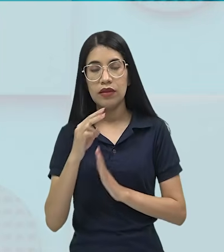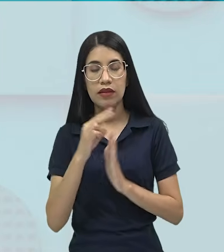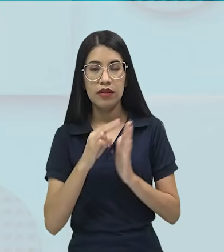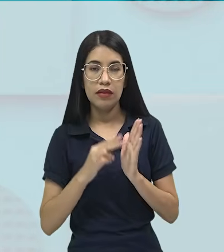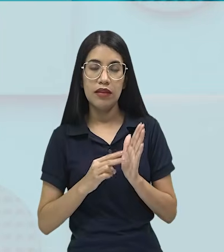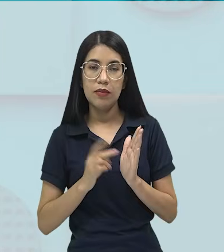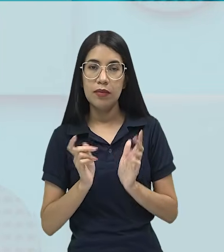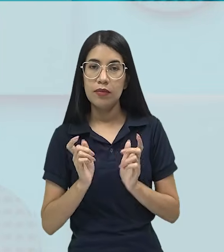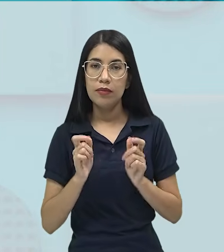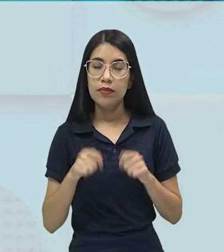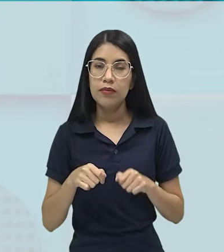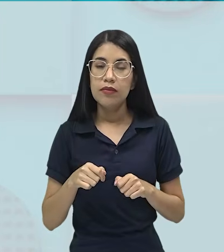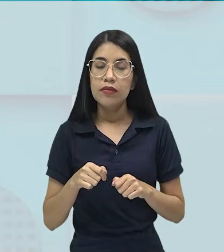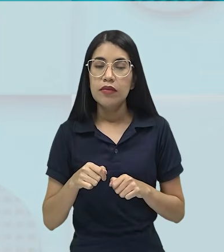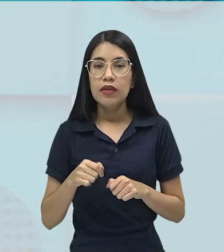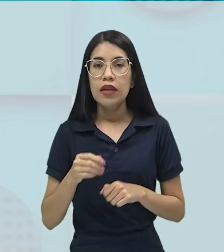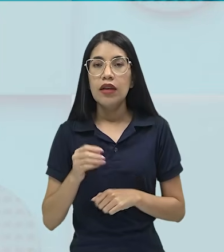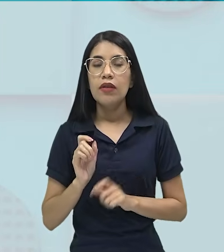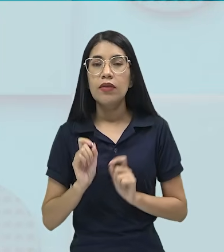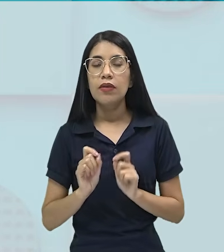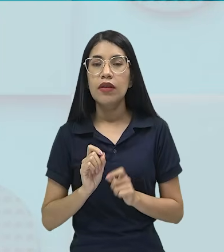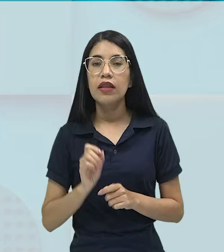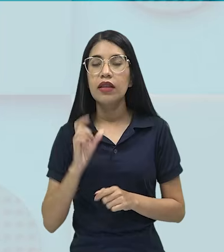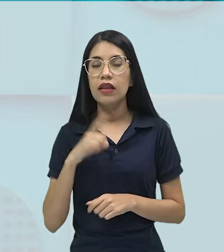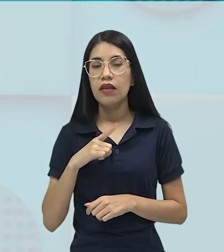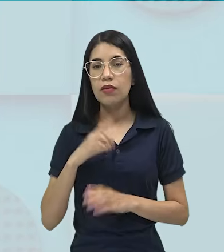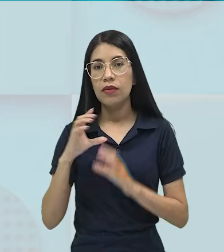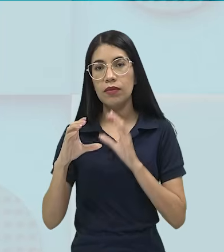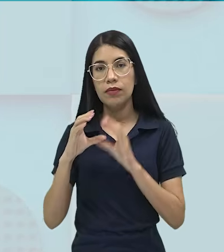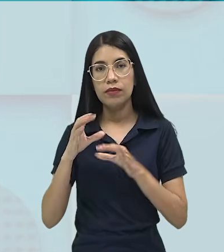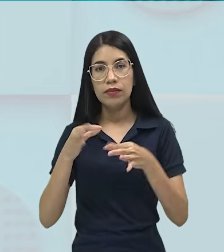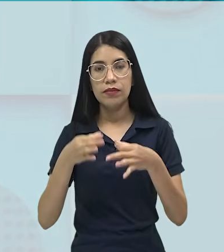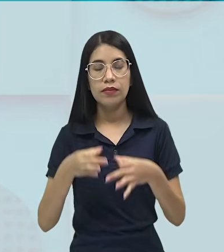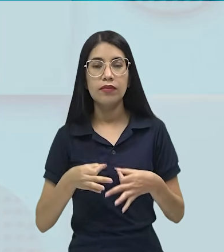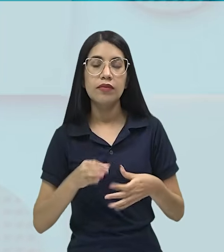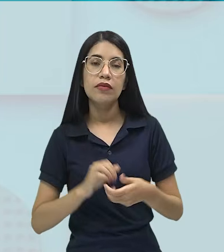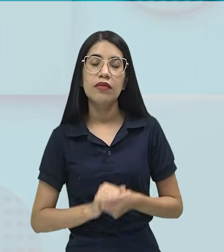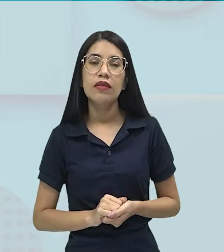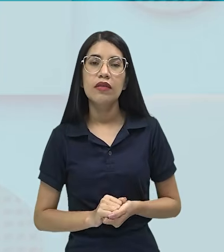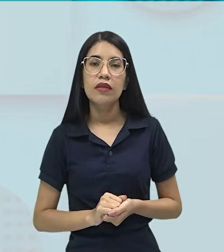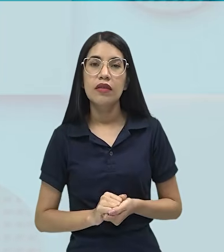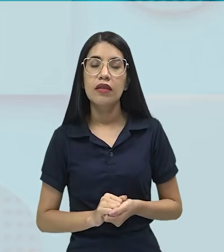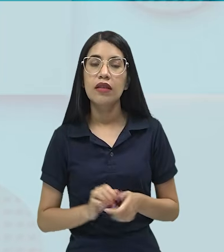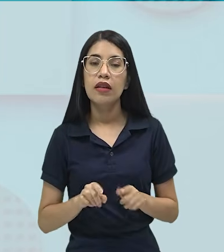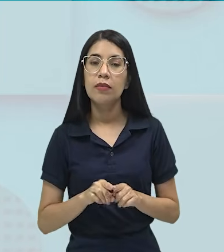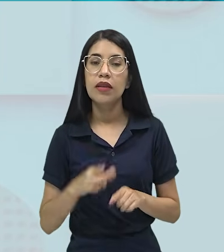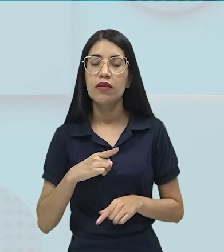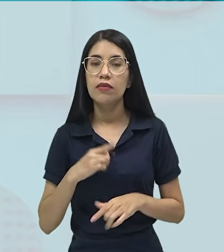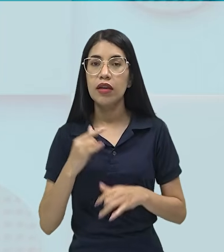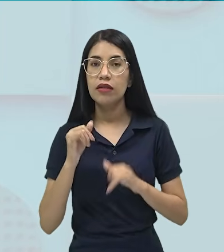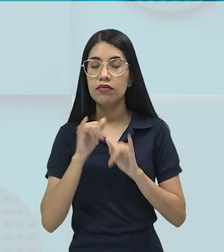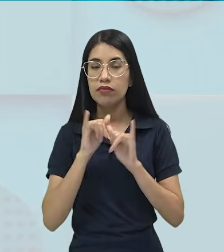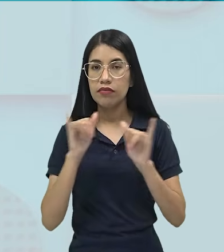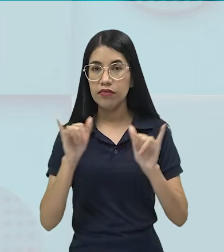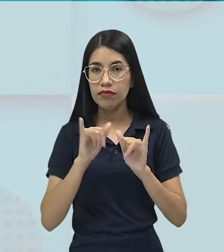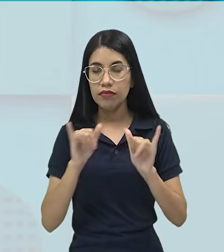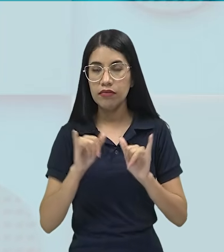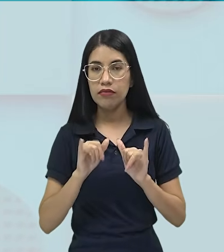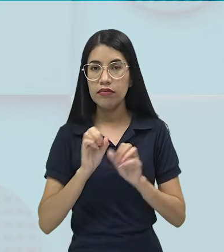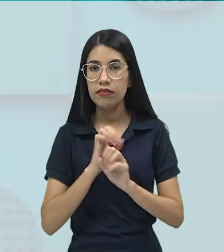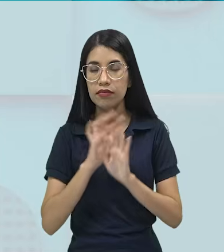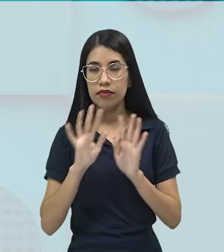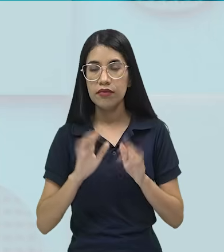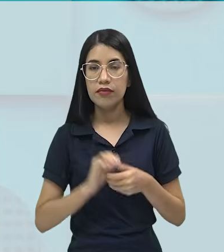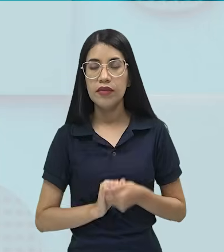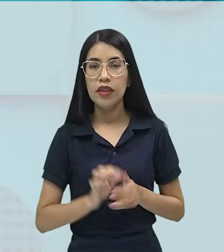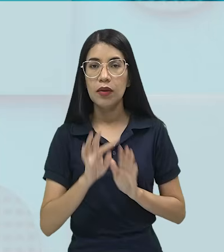né? Para proporcionar uma comunicação, proporcionar uma informação, né? Então, esses